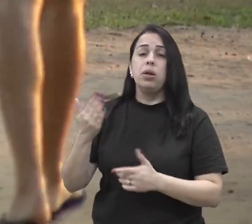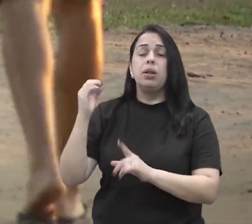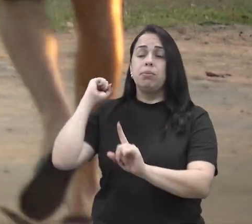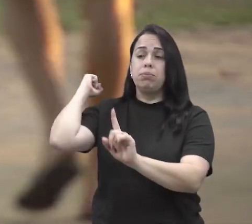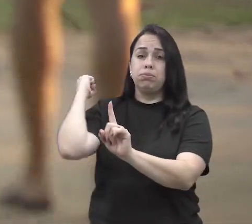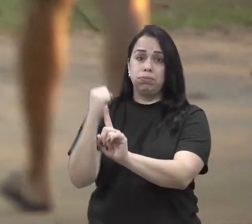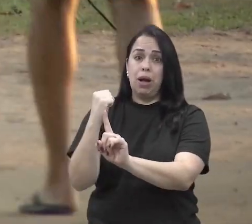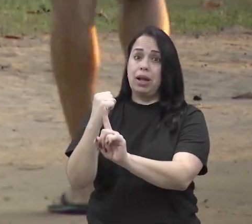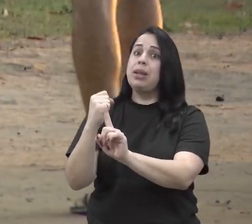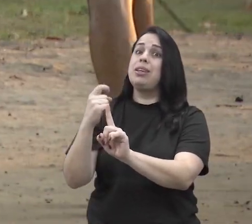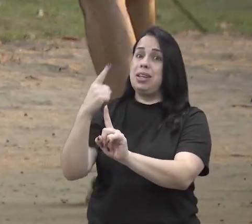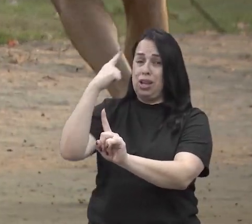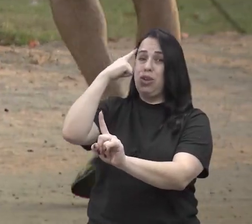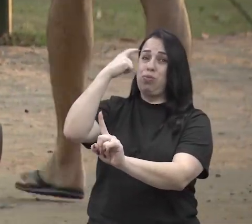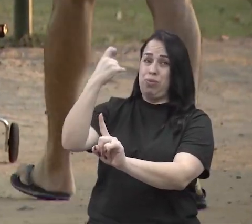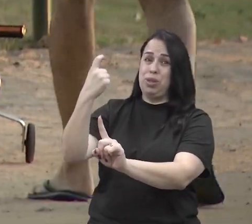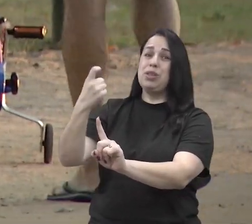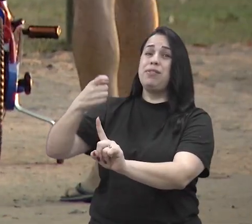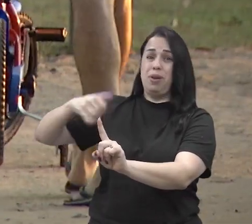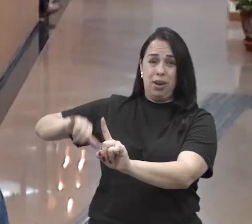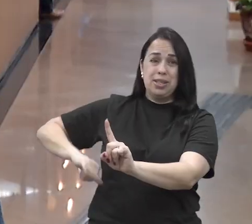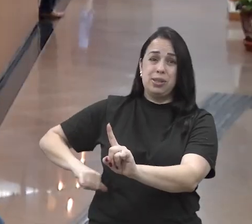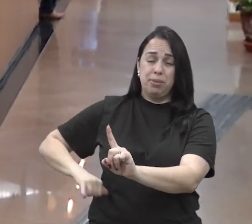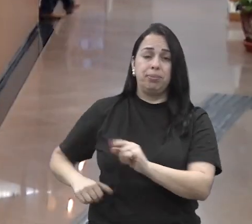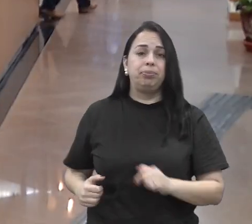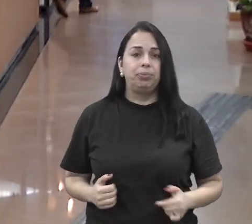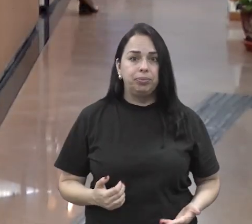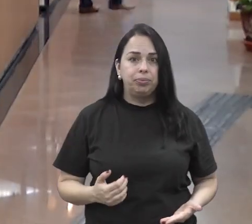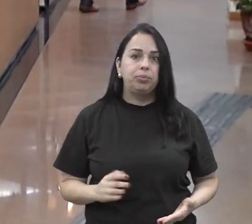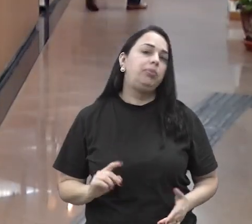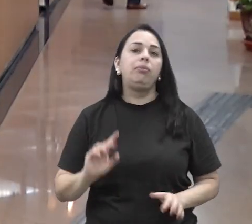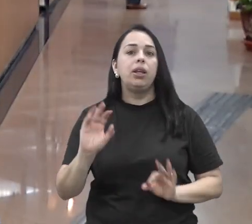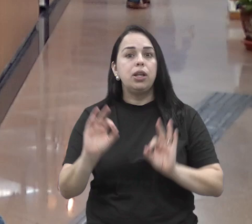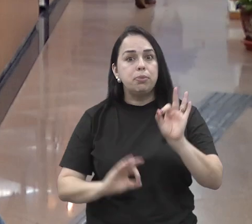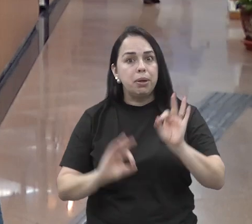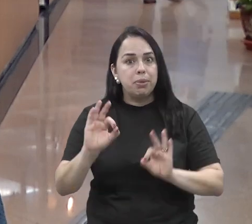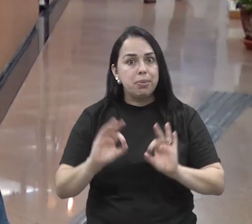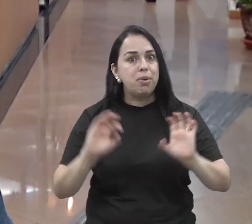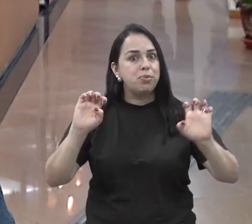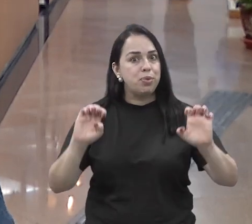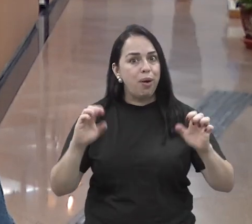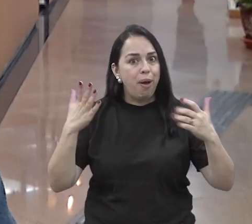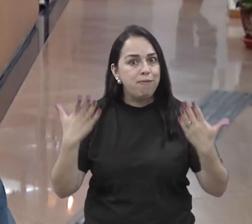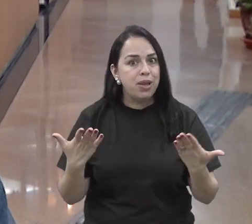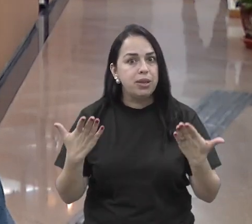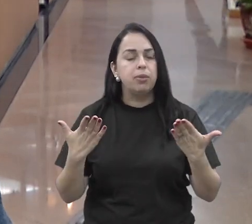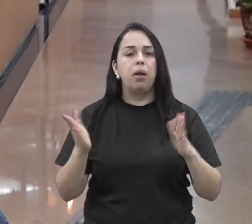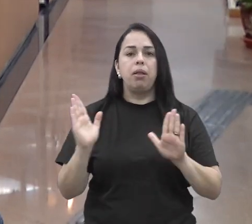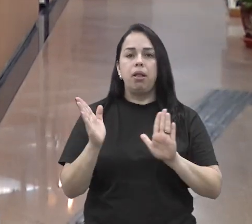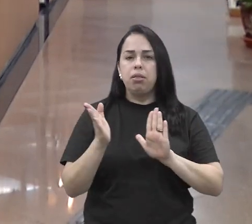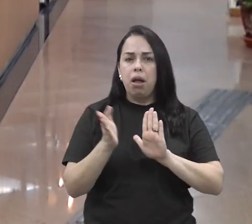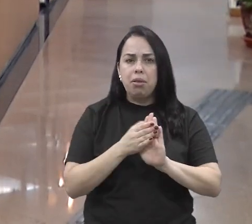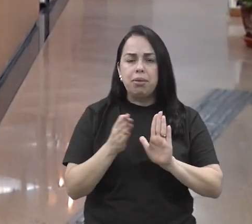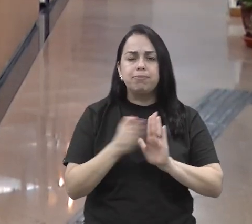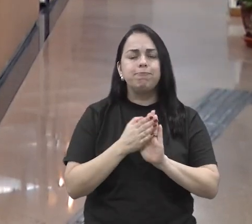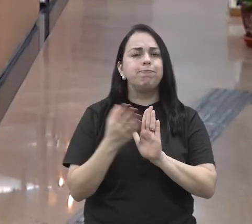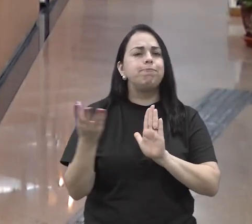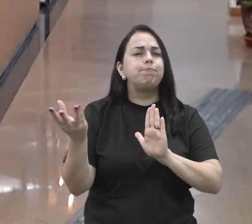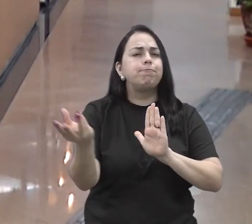responsável legal vítima de feminicídio na cidade. Nós fizemos um evento aqui na Câmara. Essa pauta estava bem